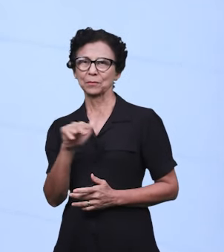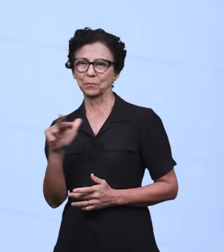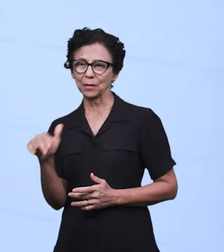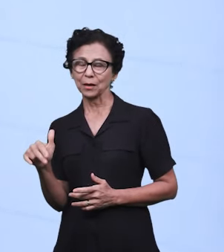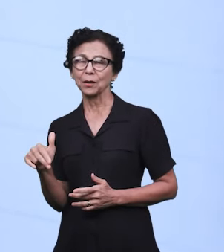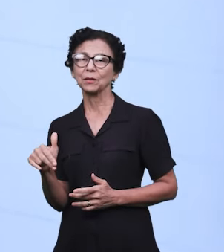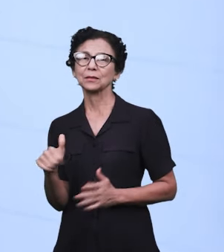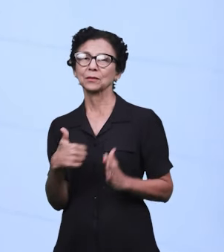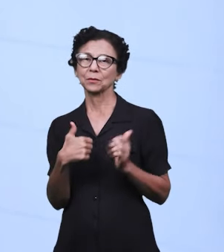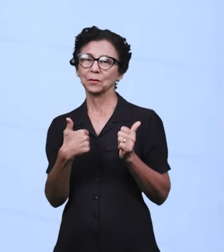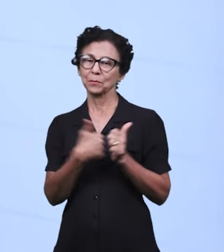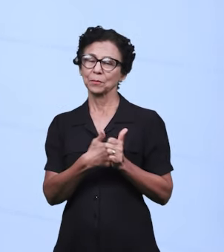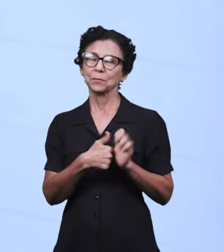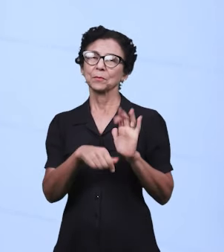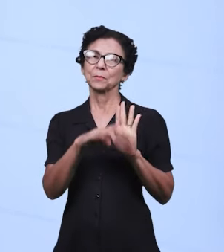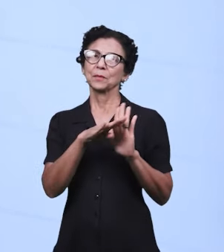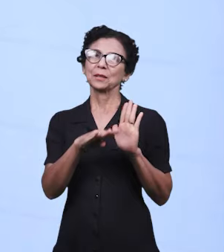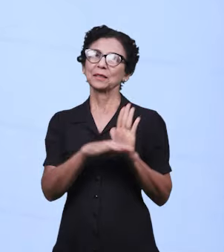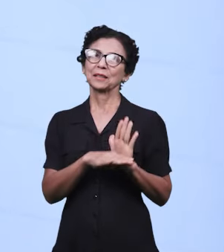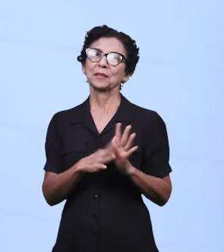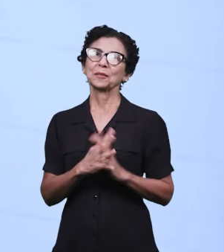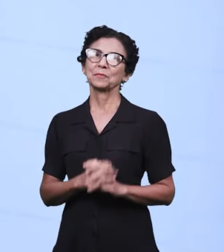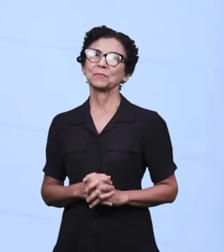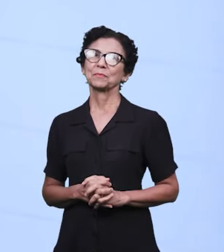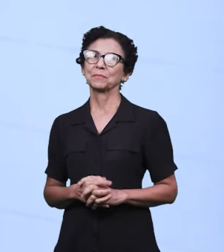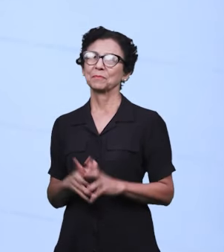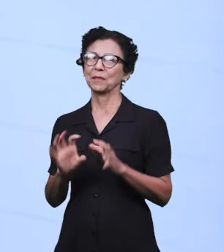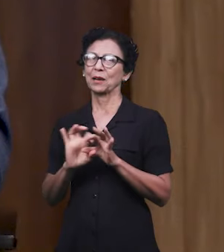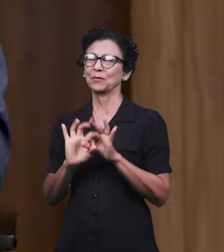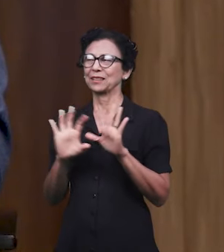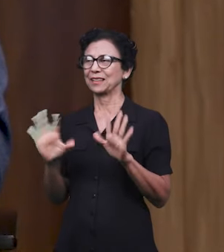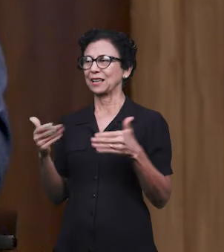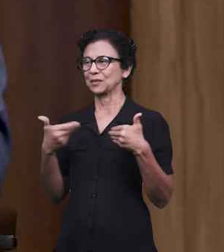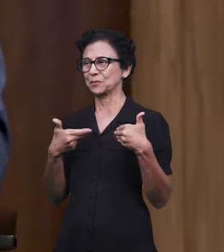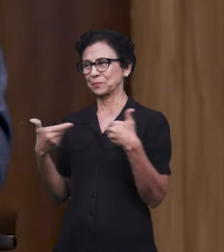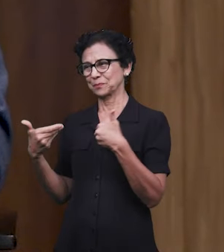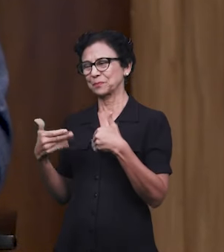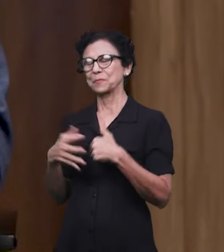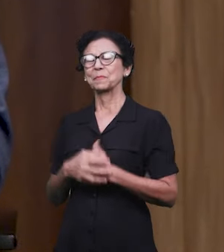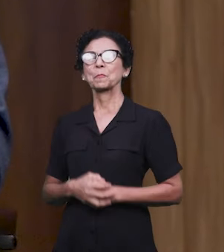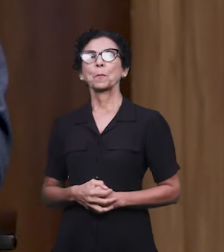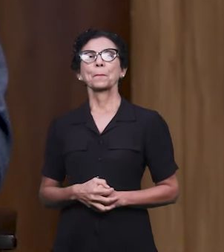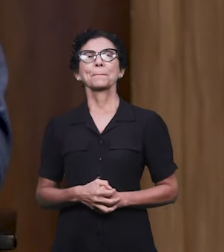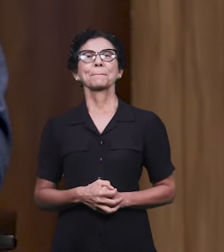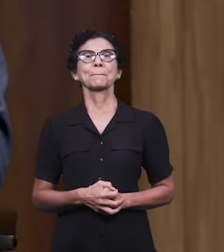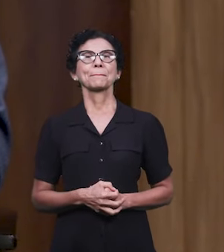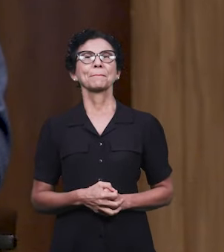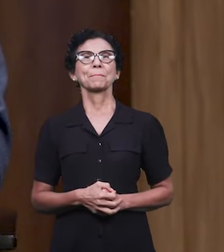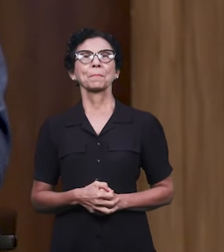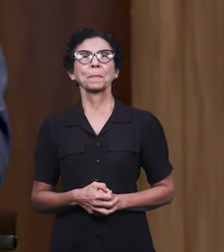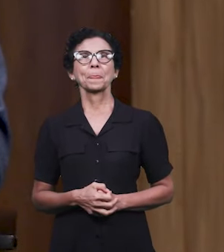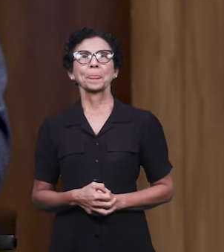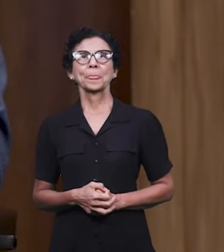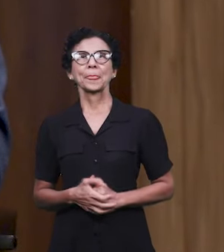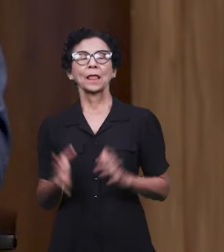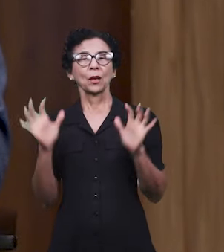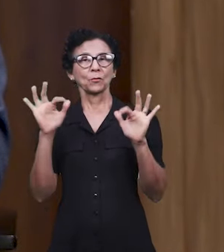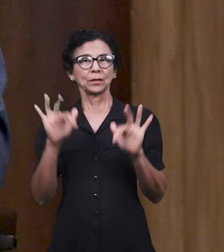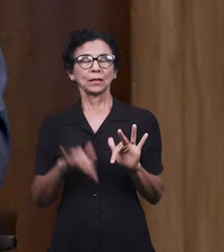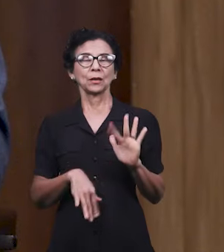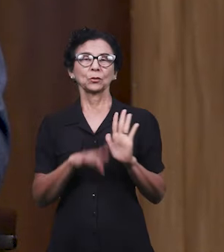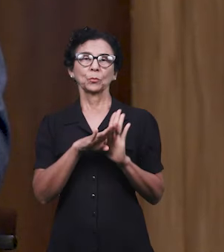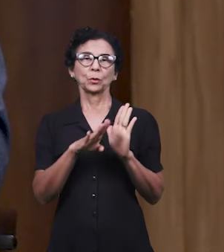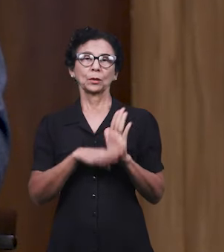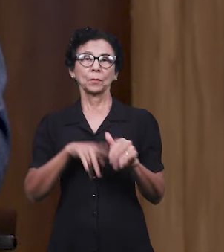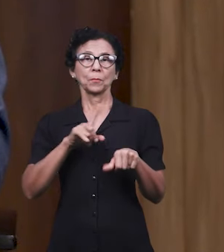o programa, e nós estamos à disposição. Muito bem. Nós chegamos ao final de mais um programa